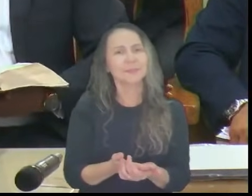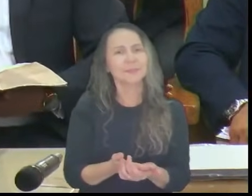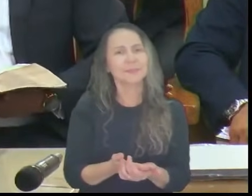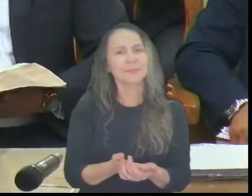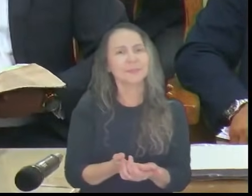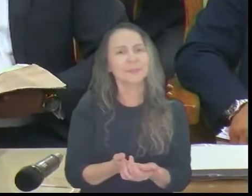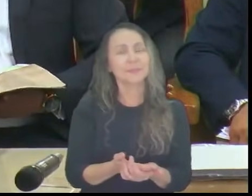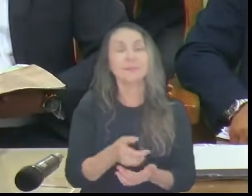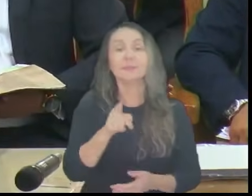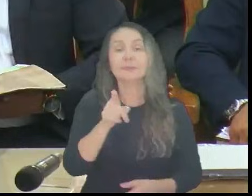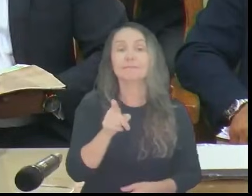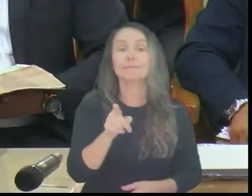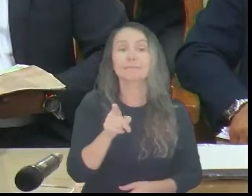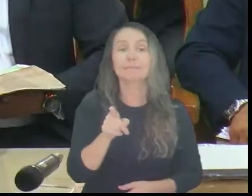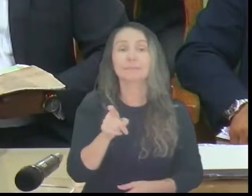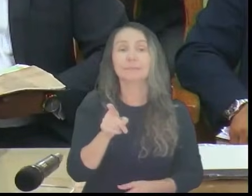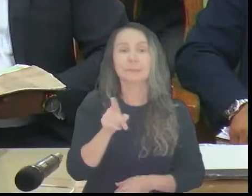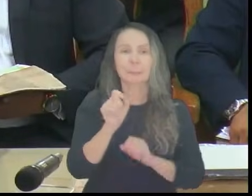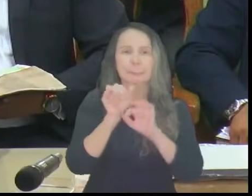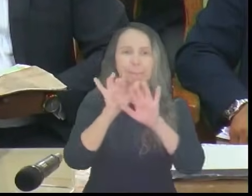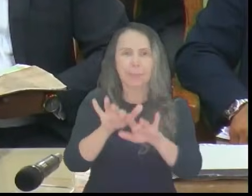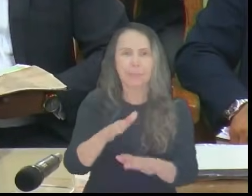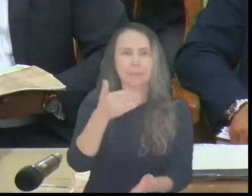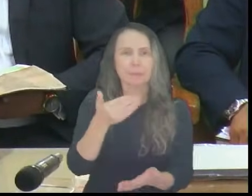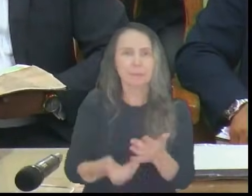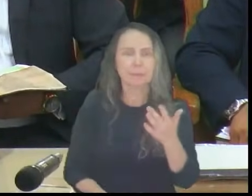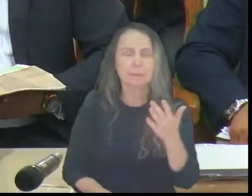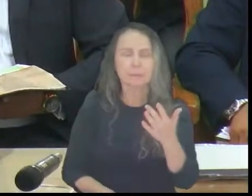Você não vai perder a sua bênção.